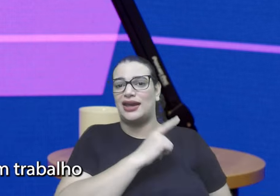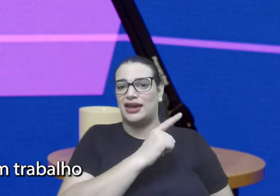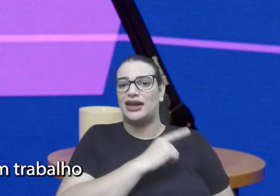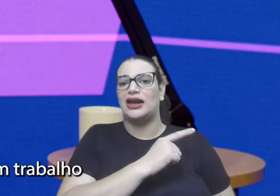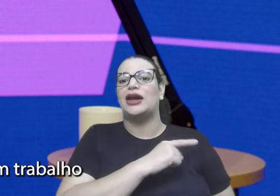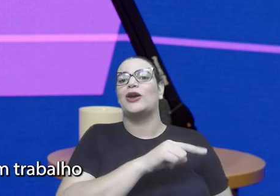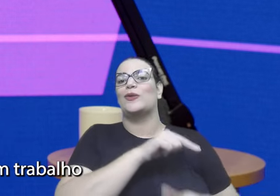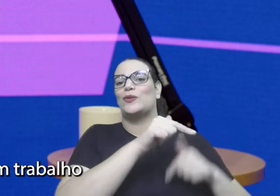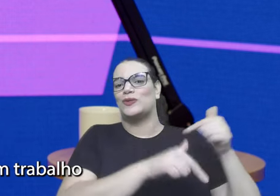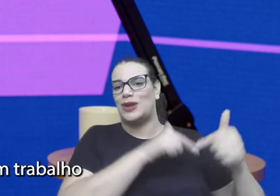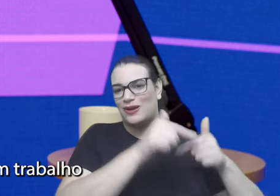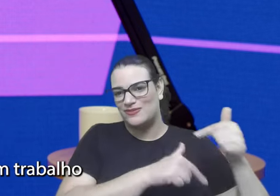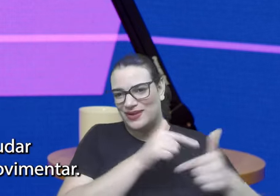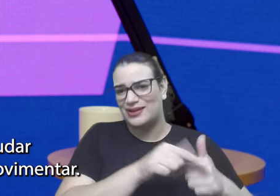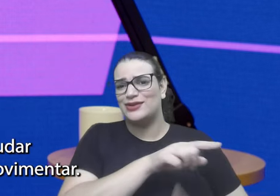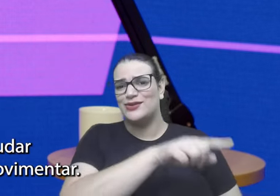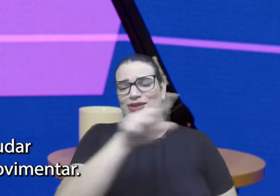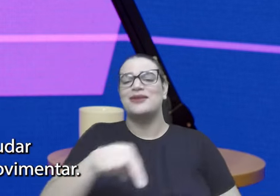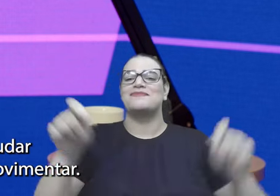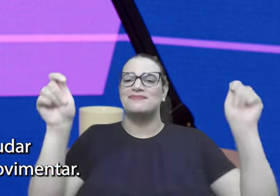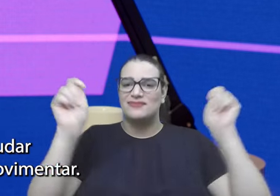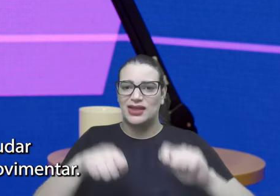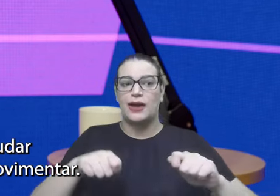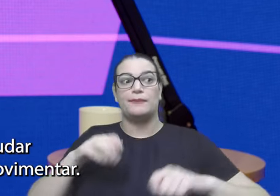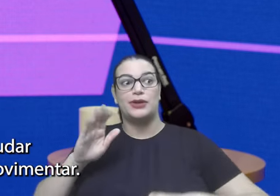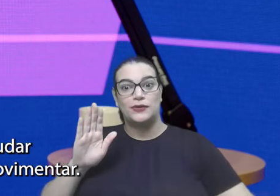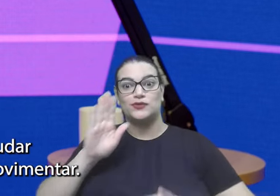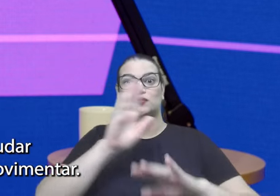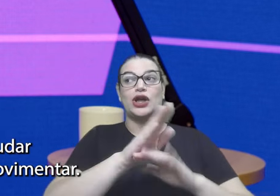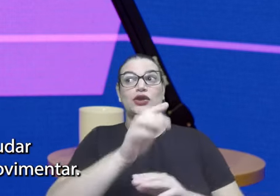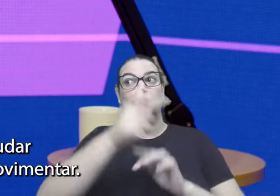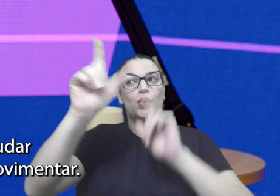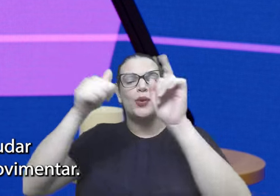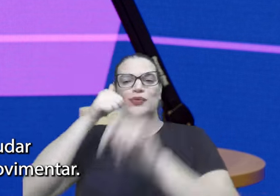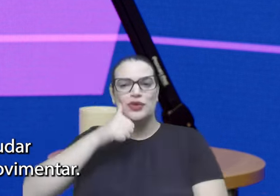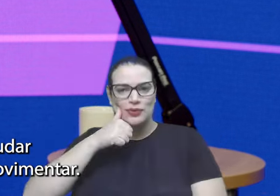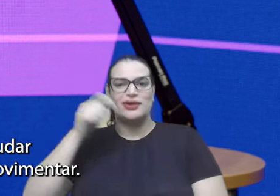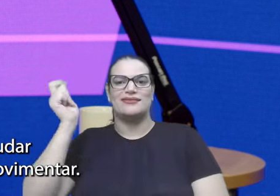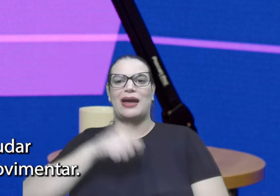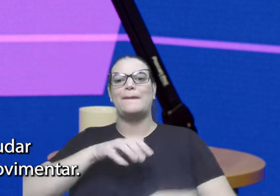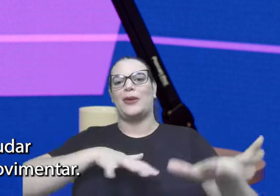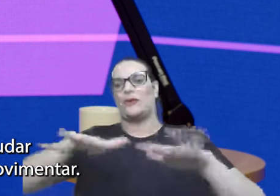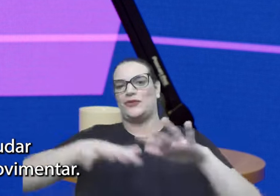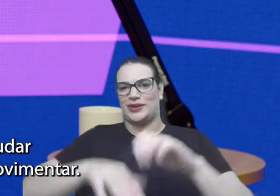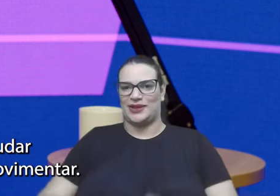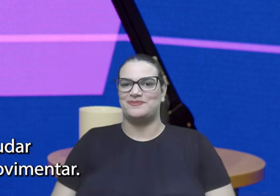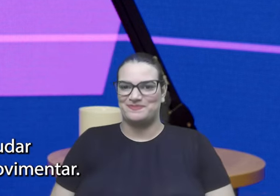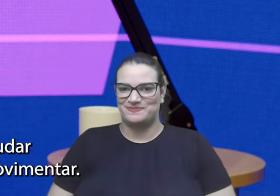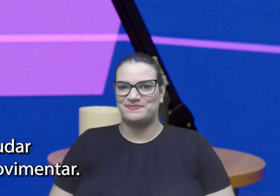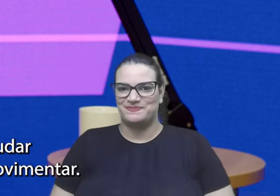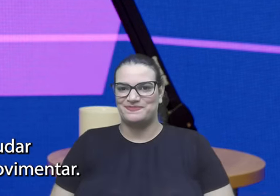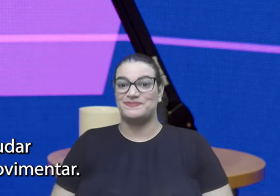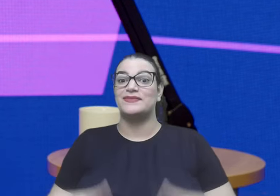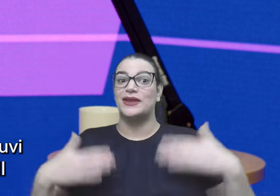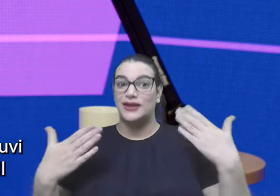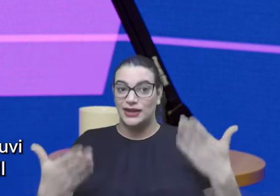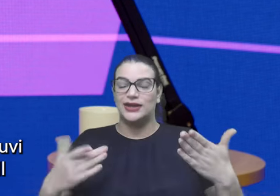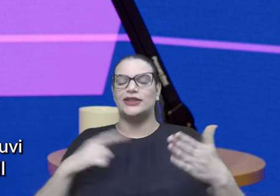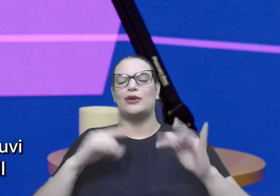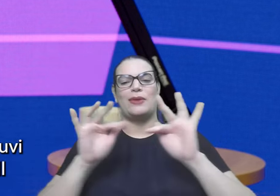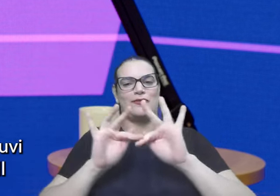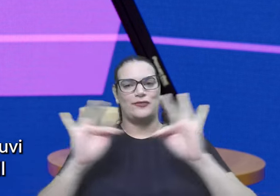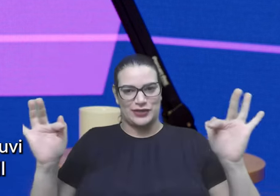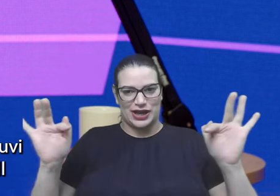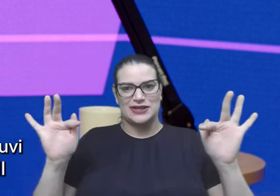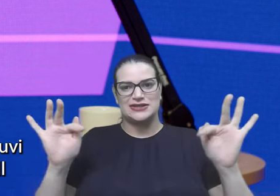existe um trabalho que você possa fazer para ajudar que outras mulheres possam se movimentar E aí tem